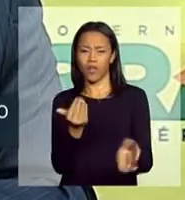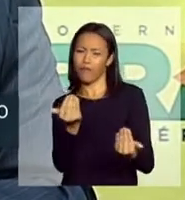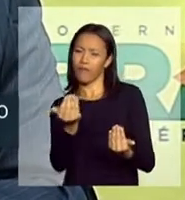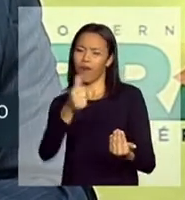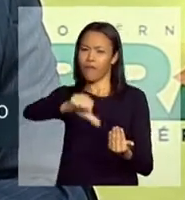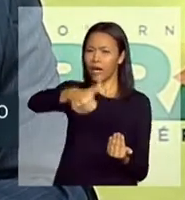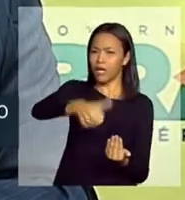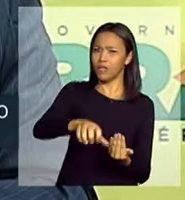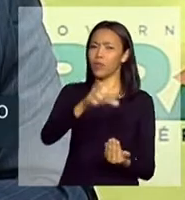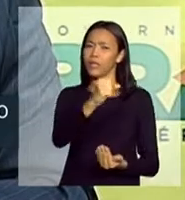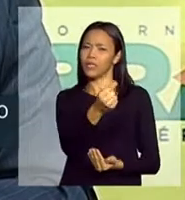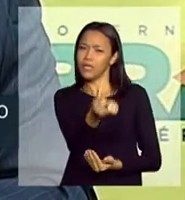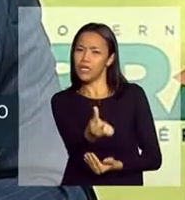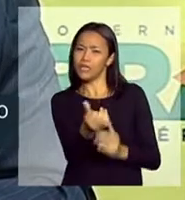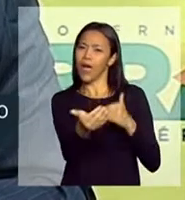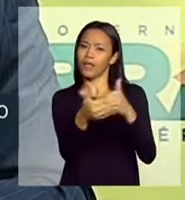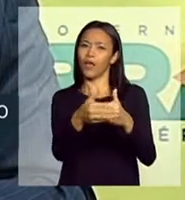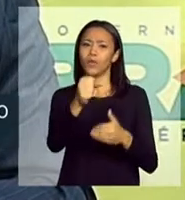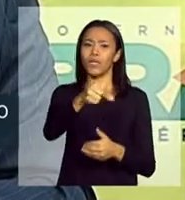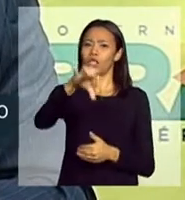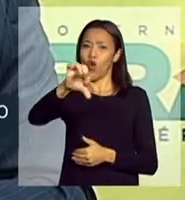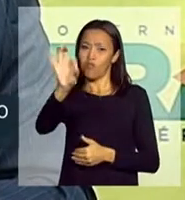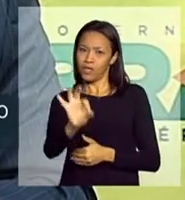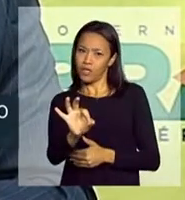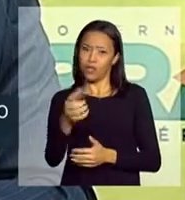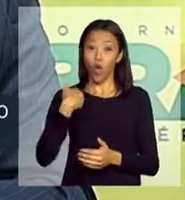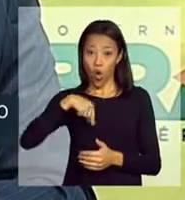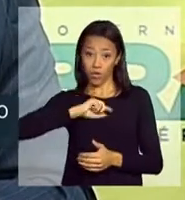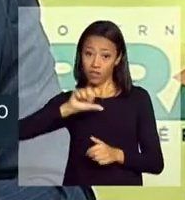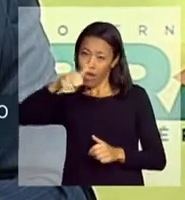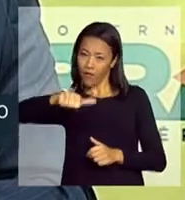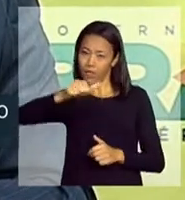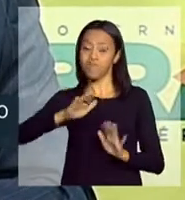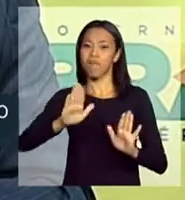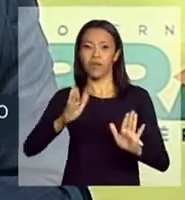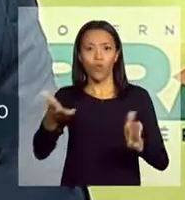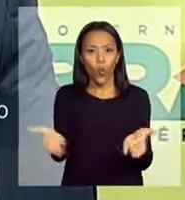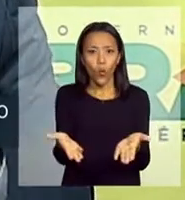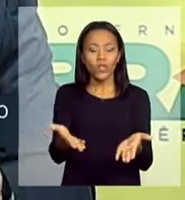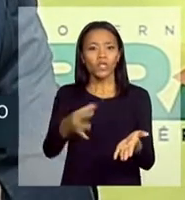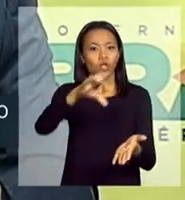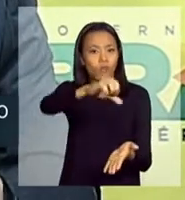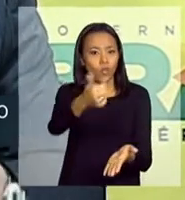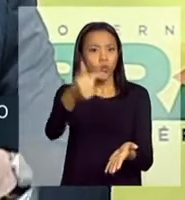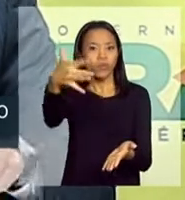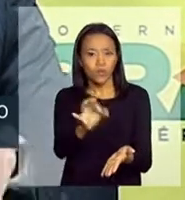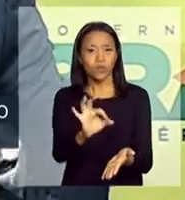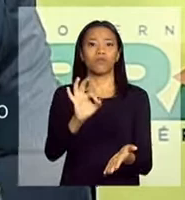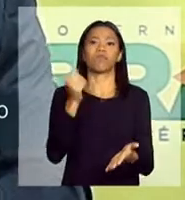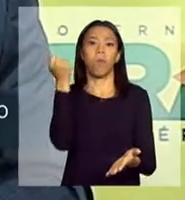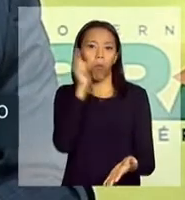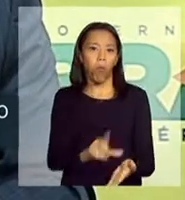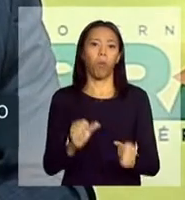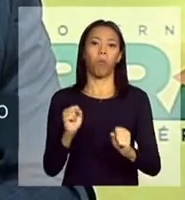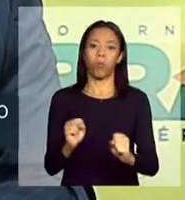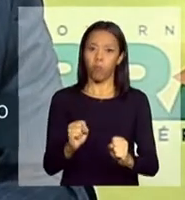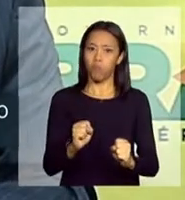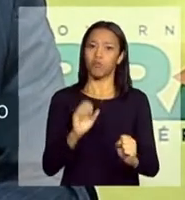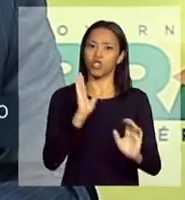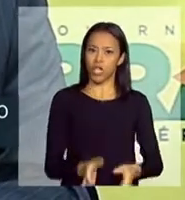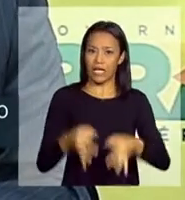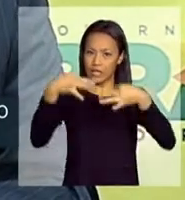86 até 89 por cento é o maior índice de confirmação não só é um Enem Record como é Record